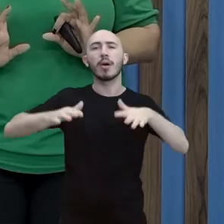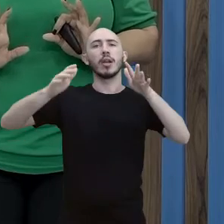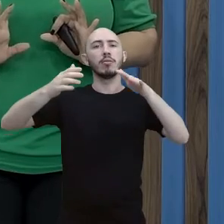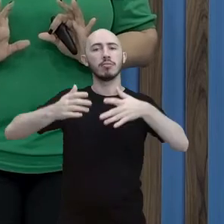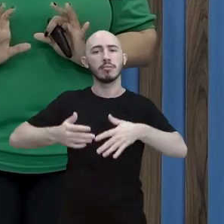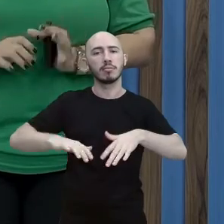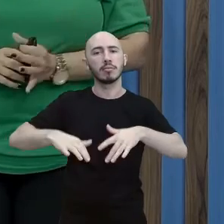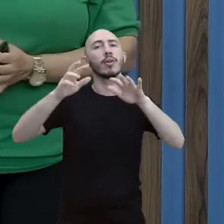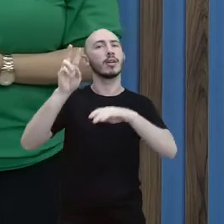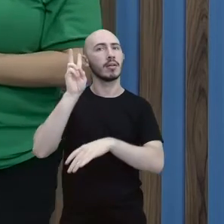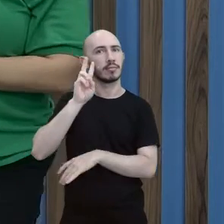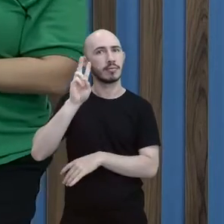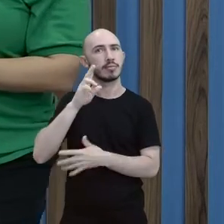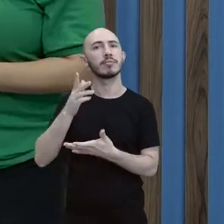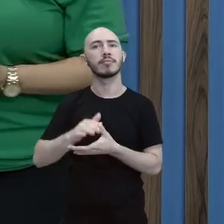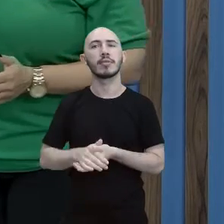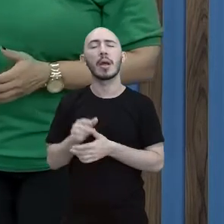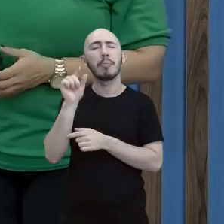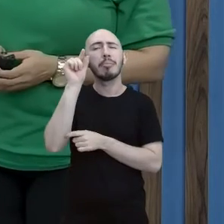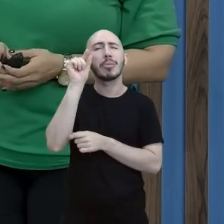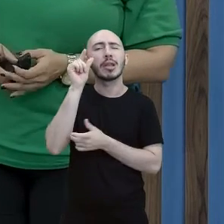disso? Pronto.